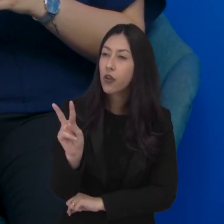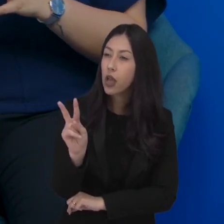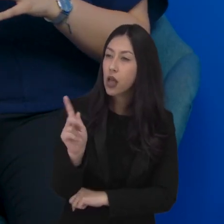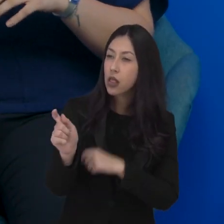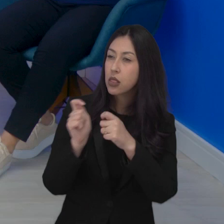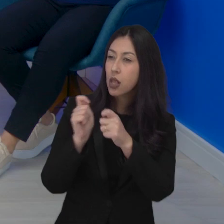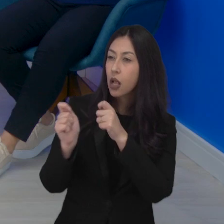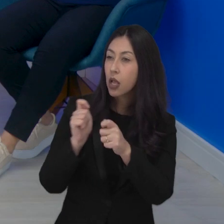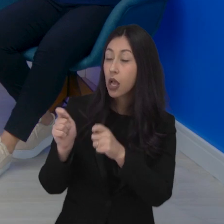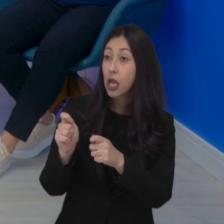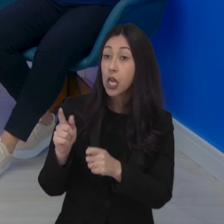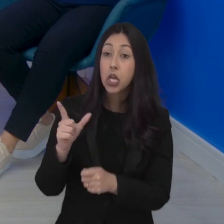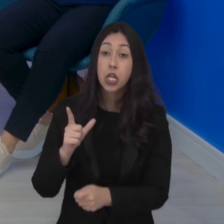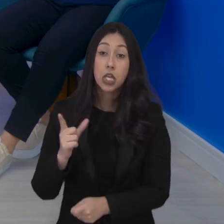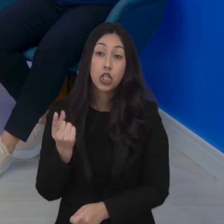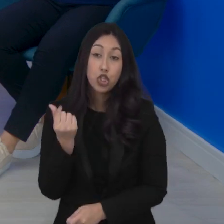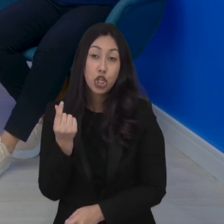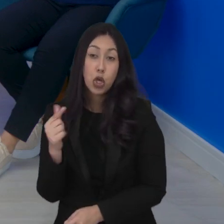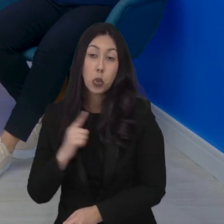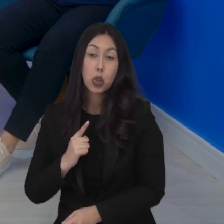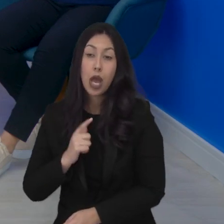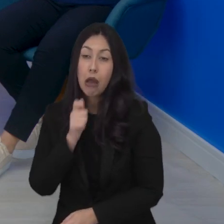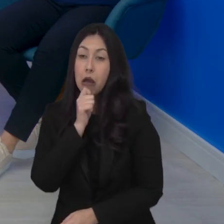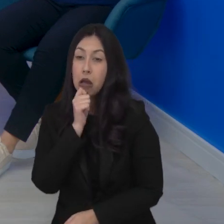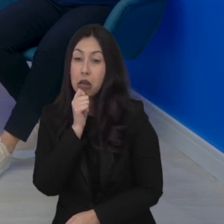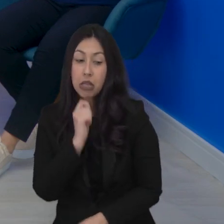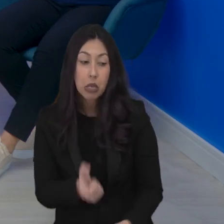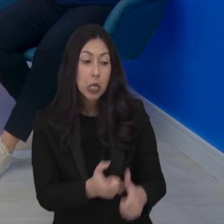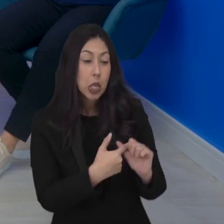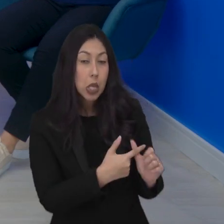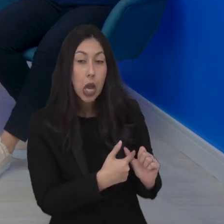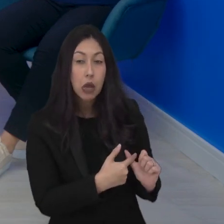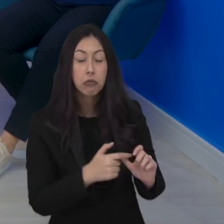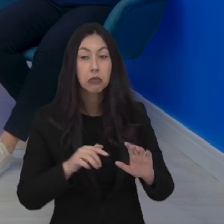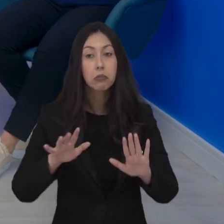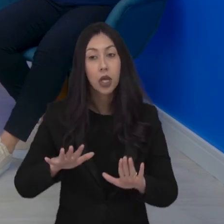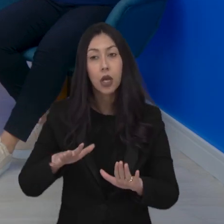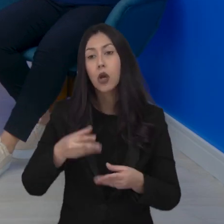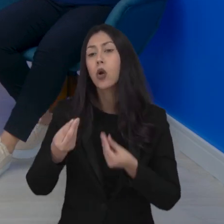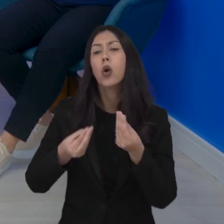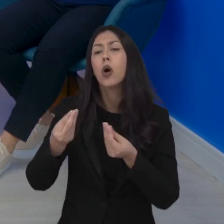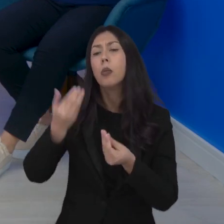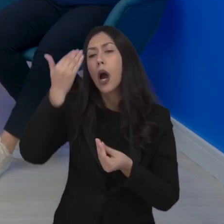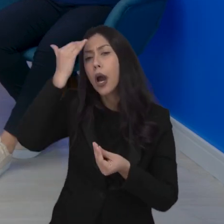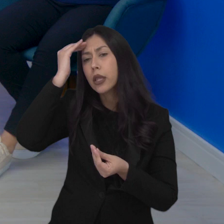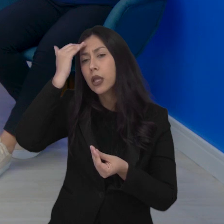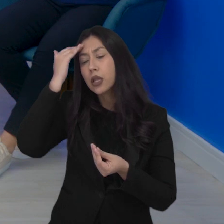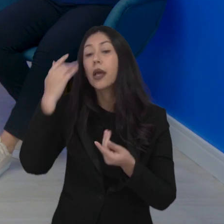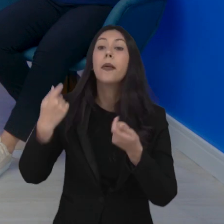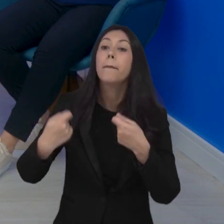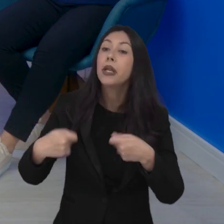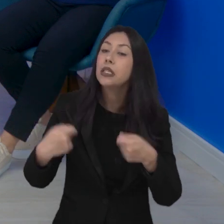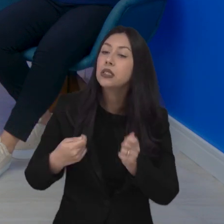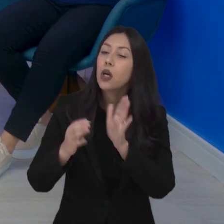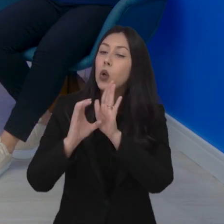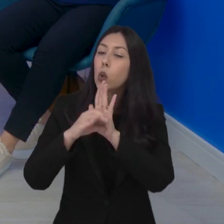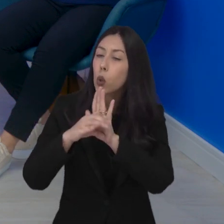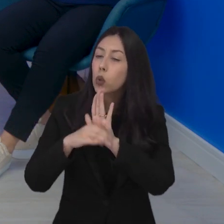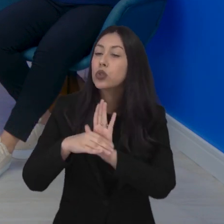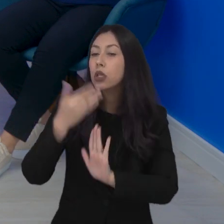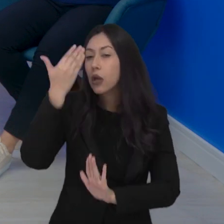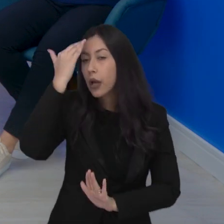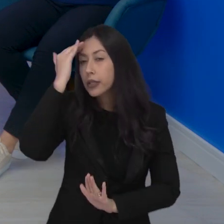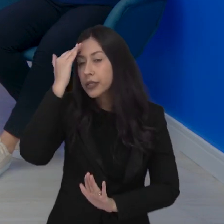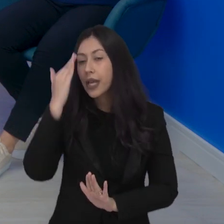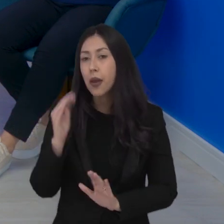matéria, por exemplo, teve superávit, teve déficit. Para a gente entender isso, a gente precisa conhecer alguns outros conceitos também, né?